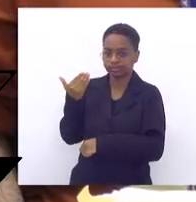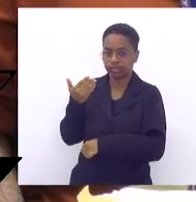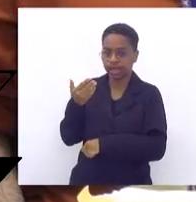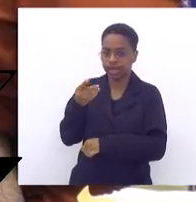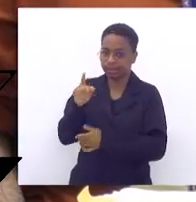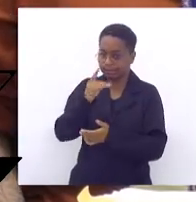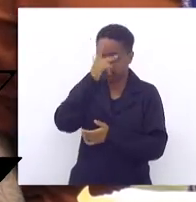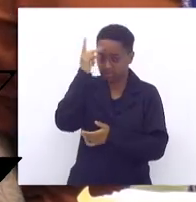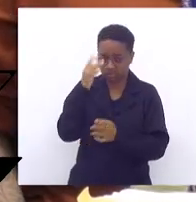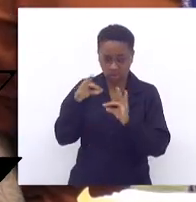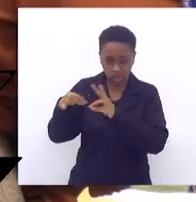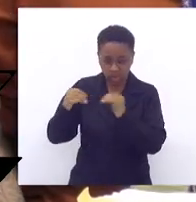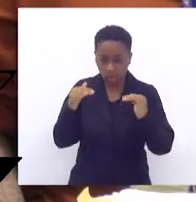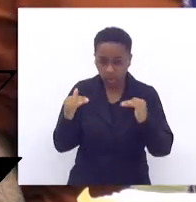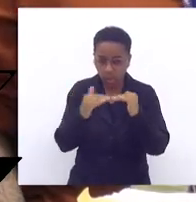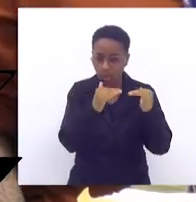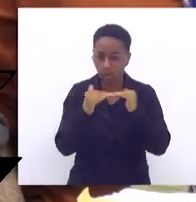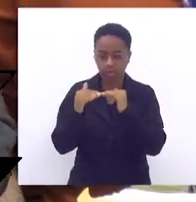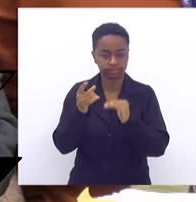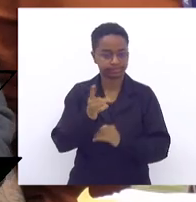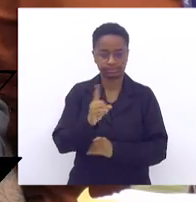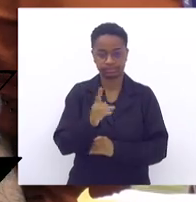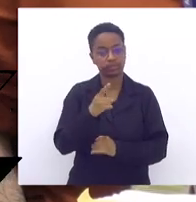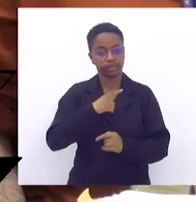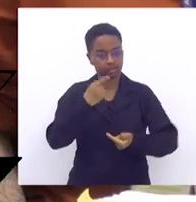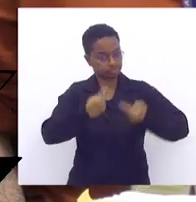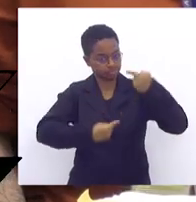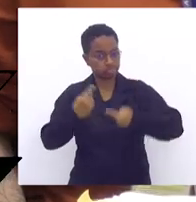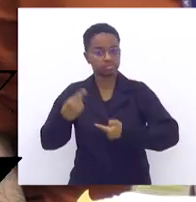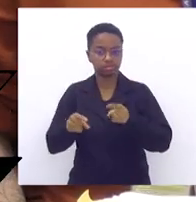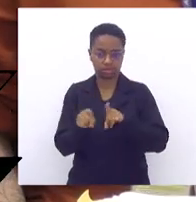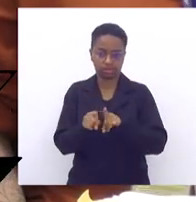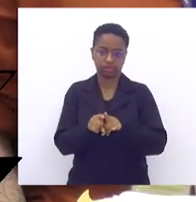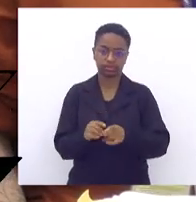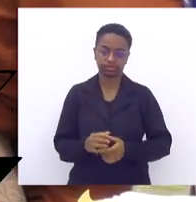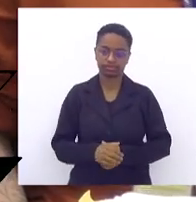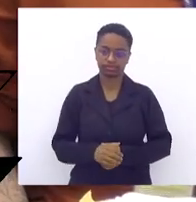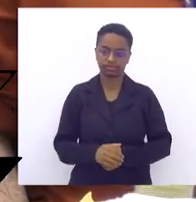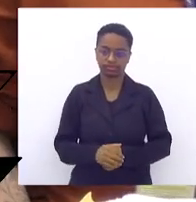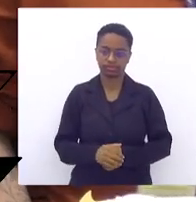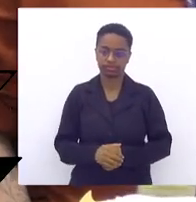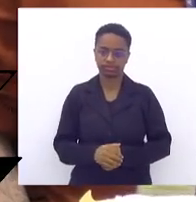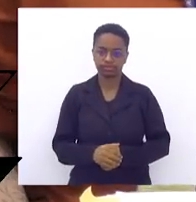algo consensual na nossa sociedade, foi fruto de muita disputa ideológica. Deputado Carlos Mink.